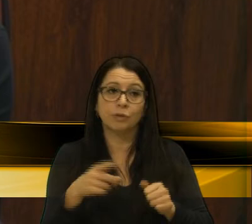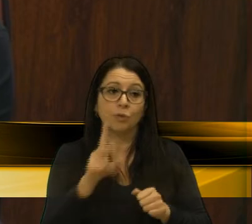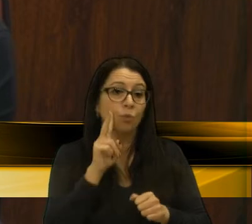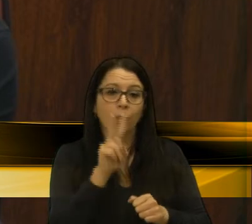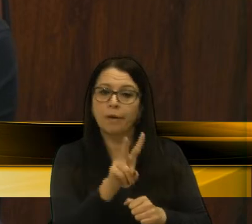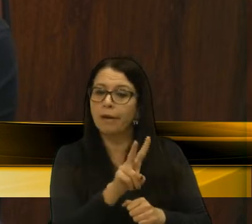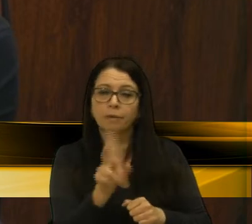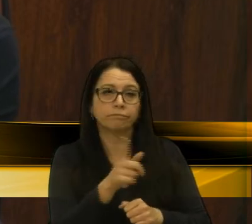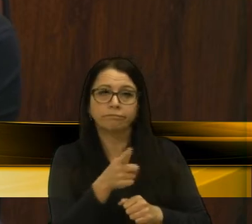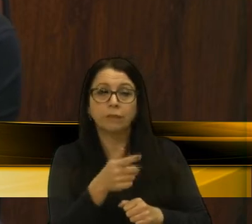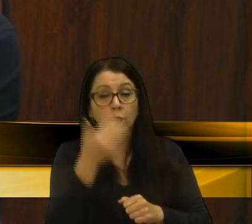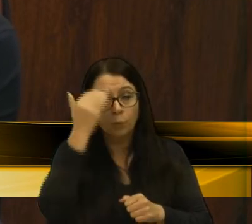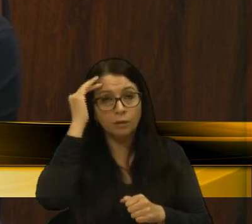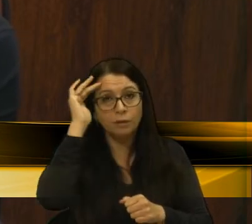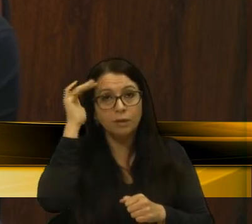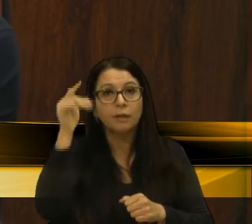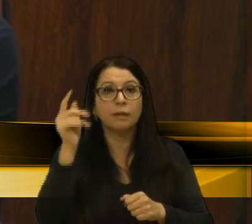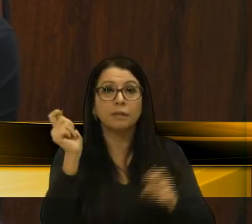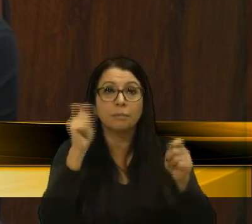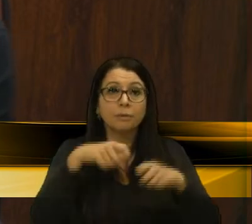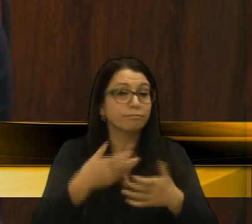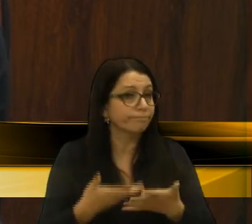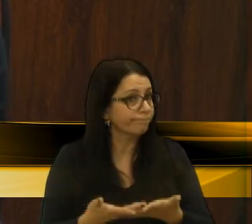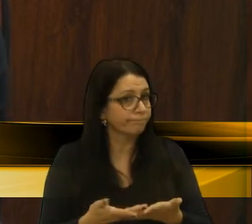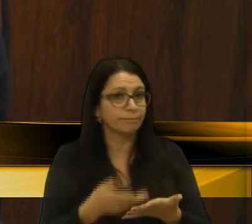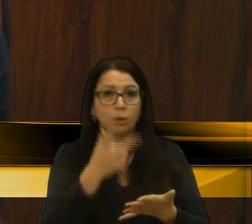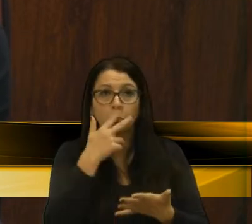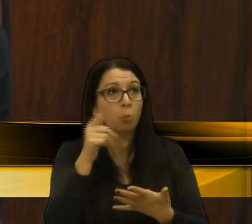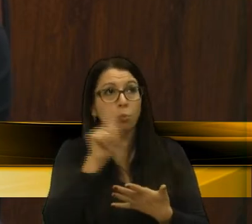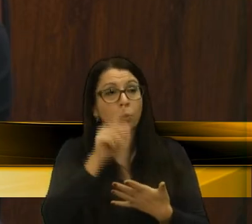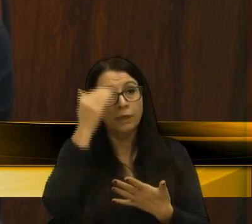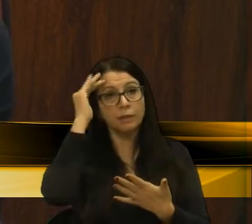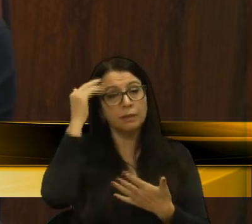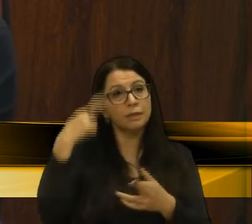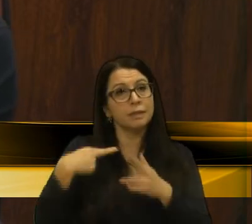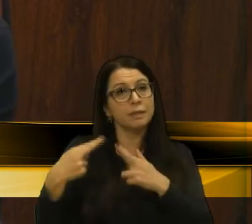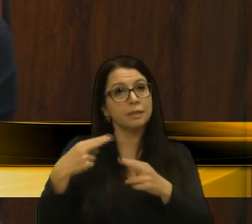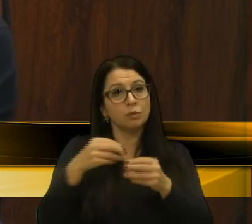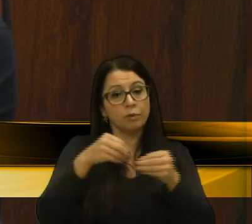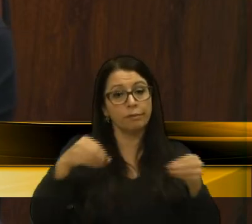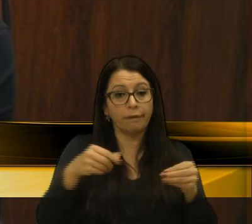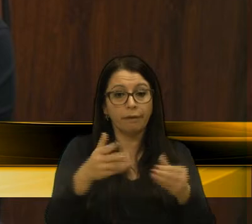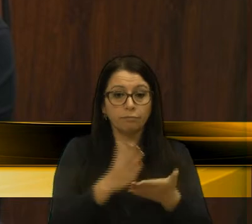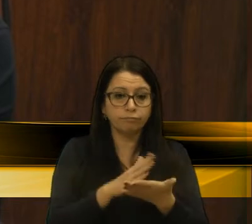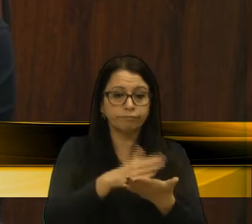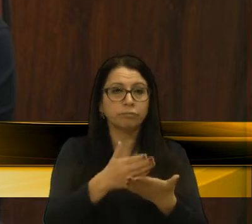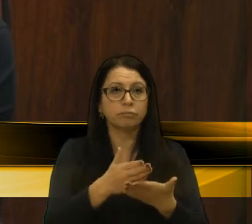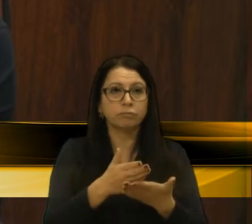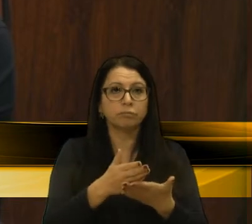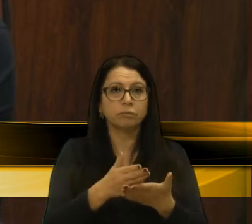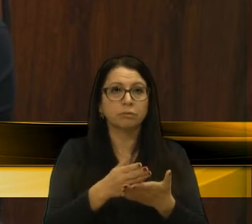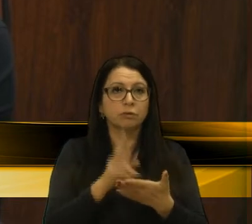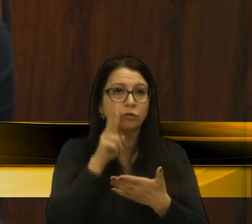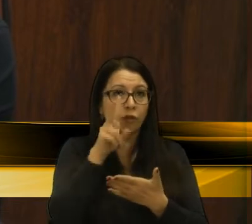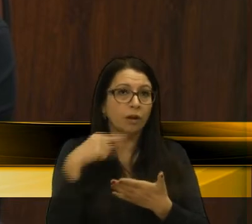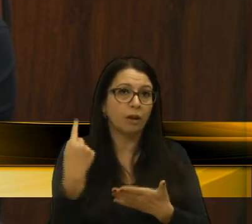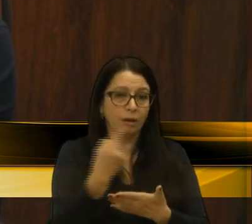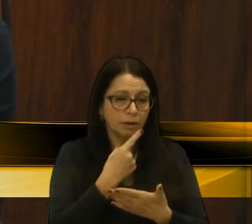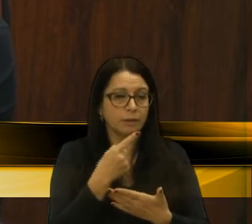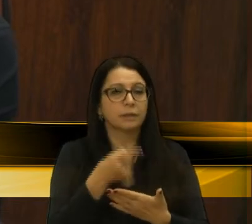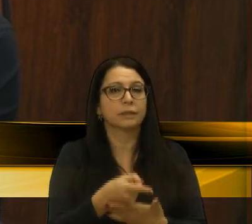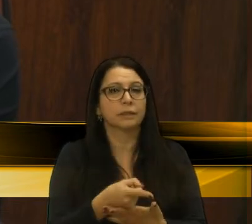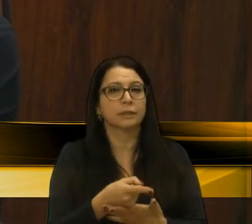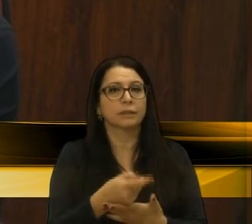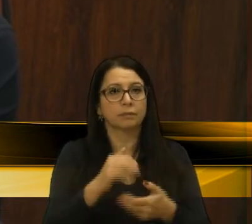para isso e não entender esse potencial é não entender essa relação territorial que nos fortalece, né? Então,